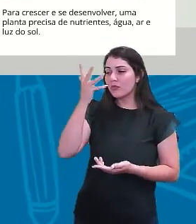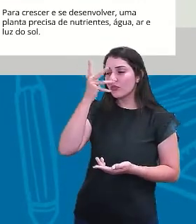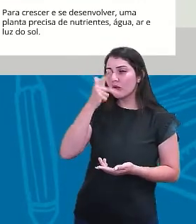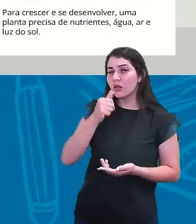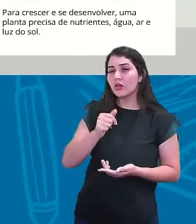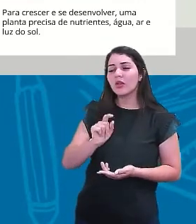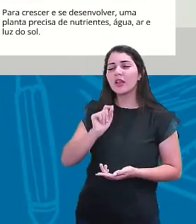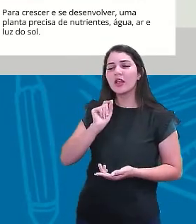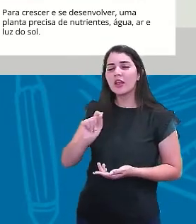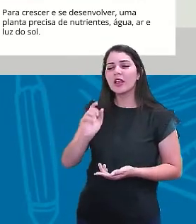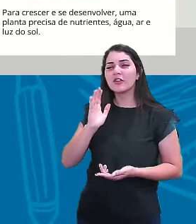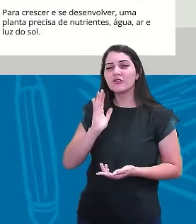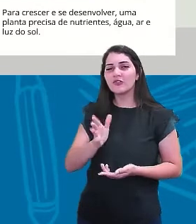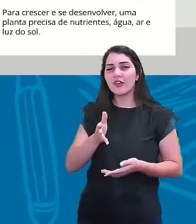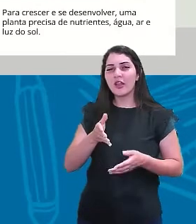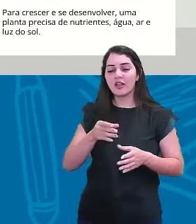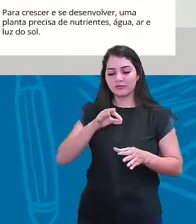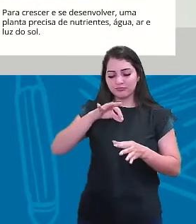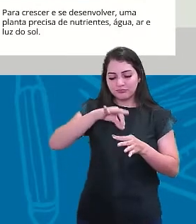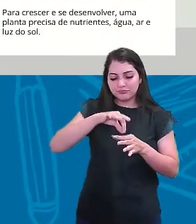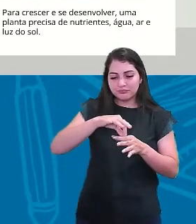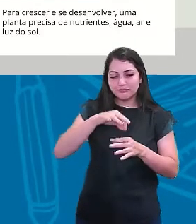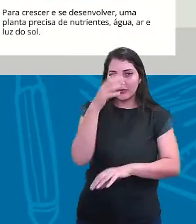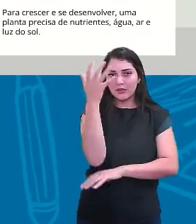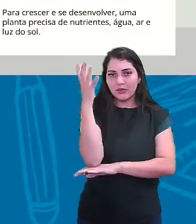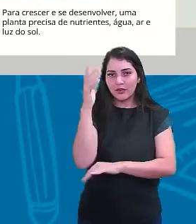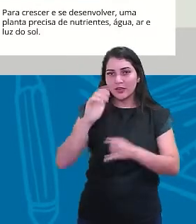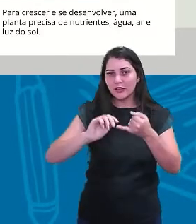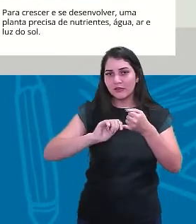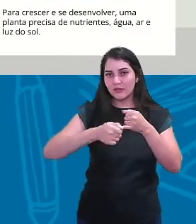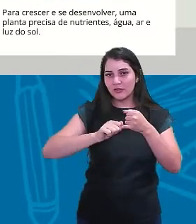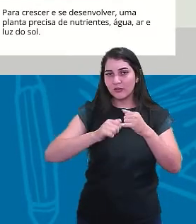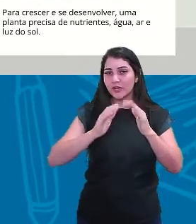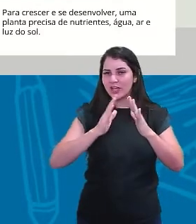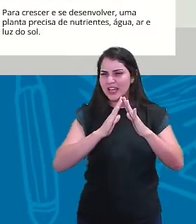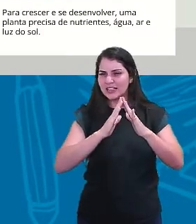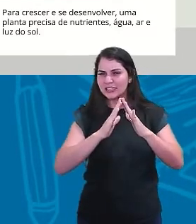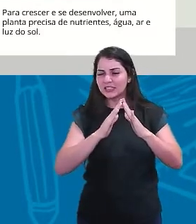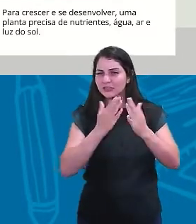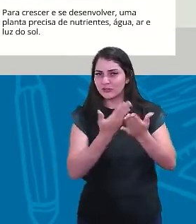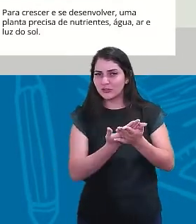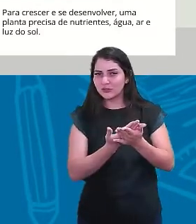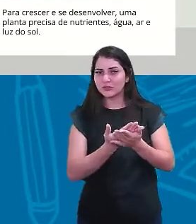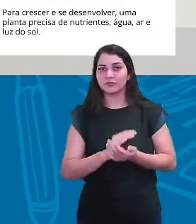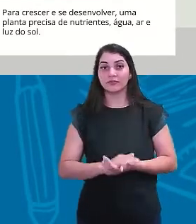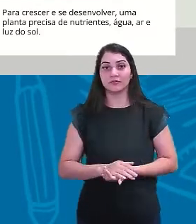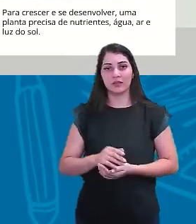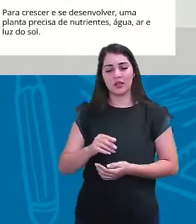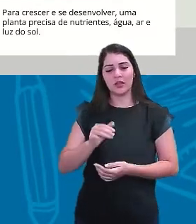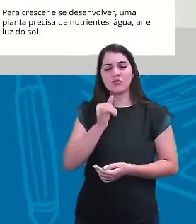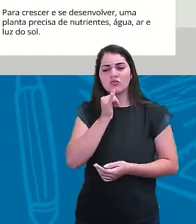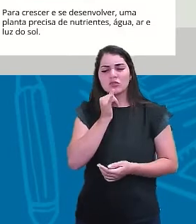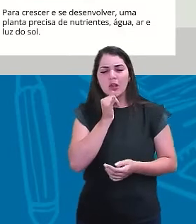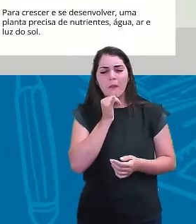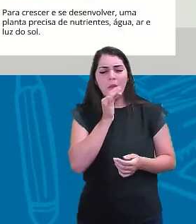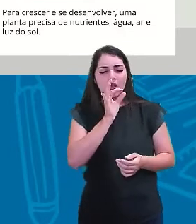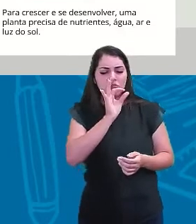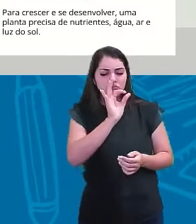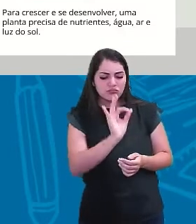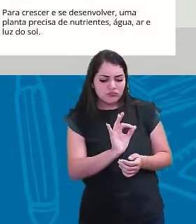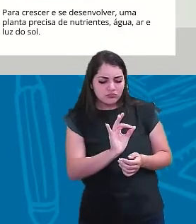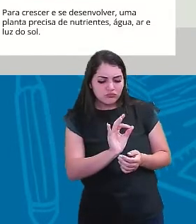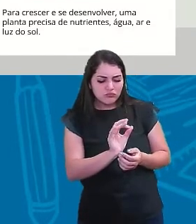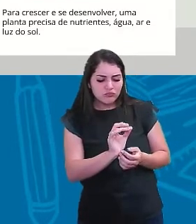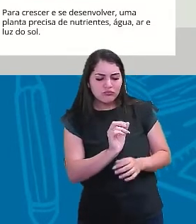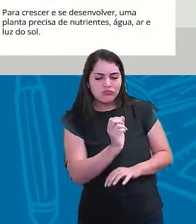já plantou pé de feijão? Todo mundo já plantou pé de feijão? Em casa? Na escola? Ele vai dar sementezinha, vai